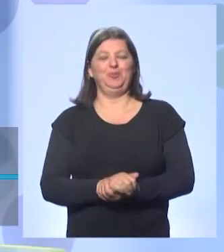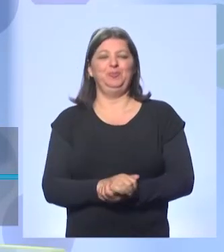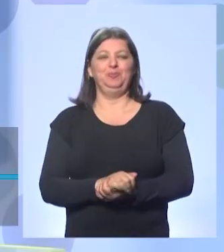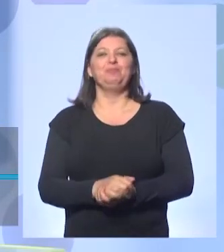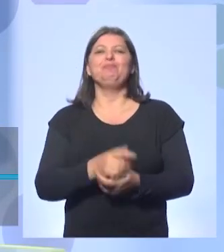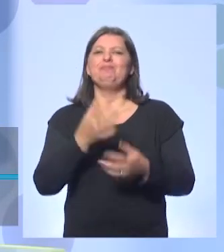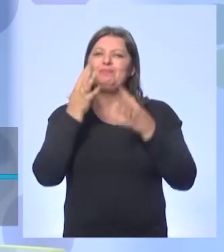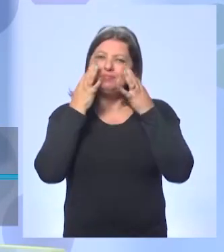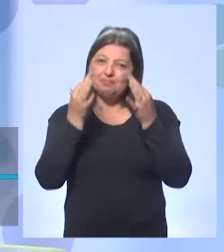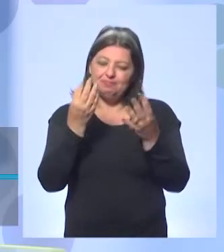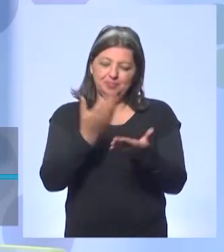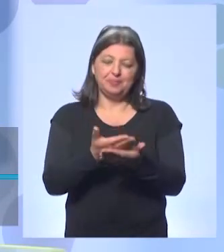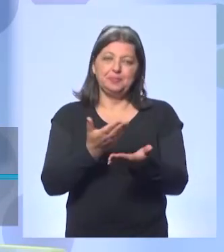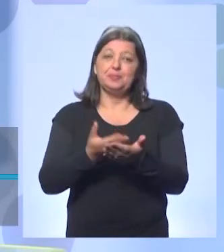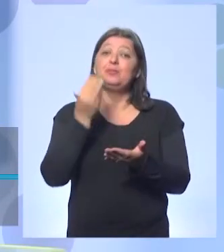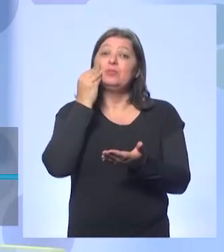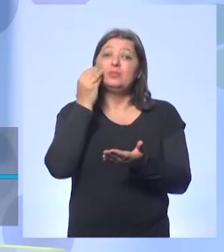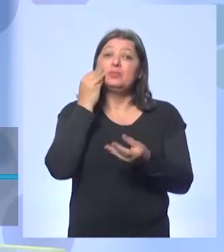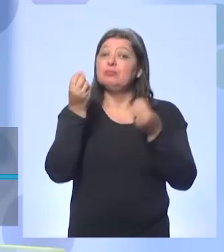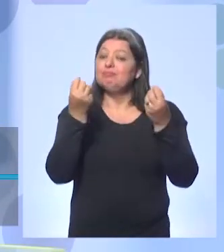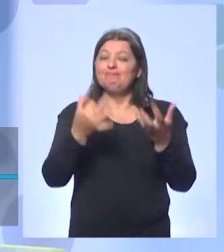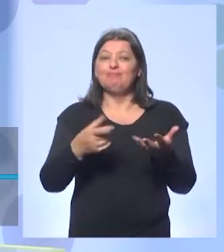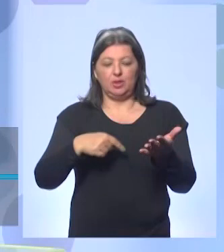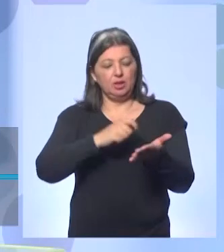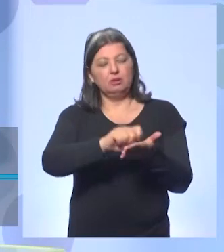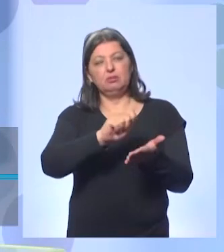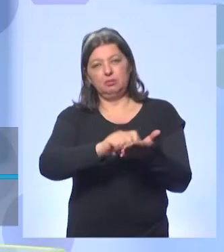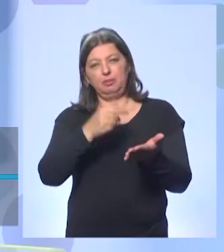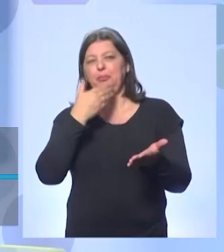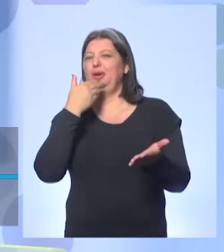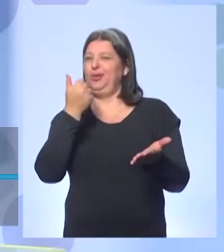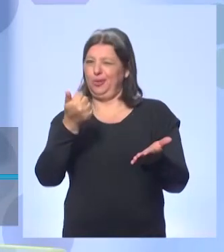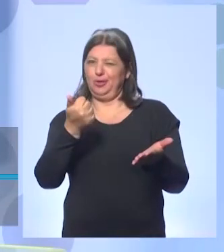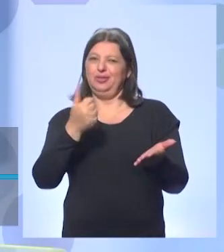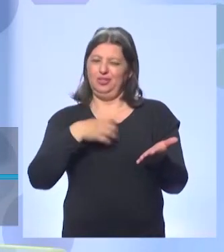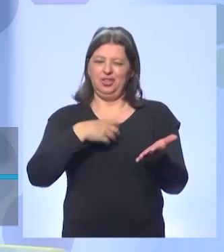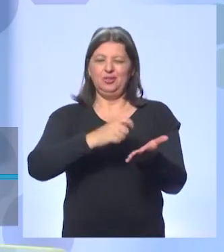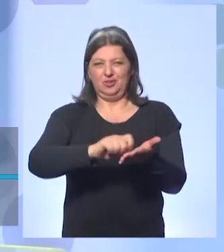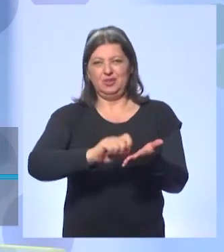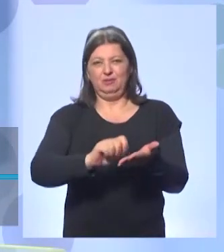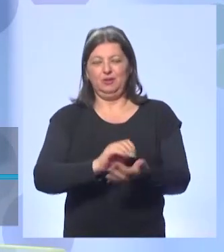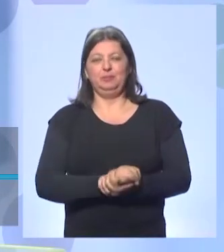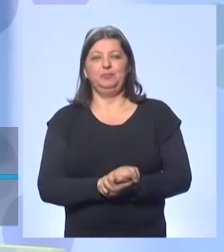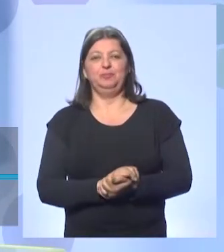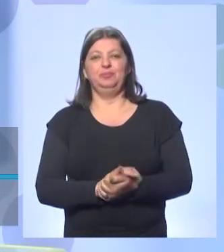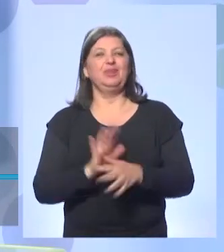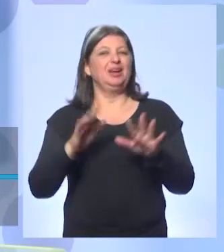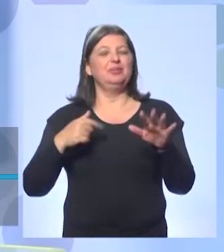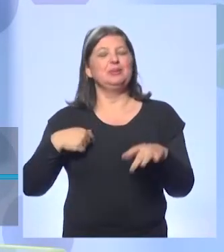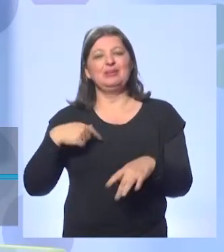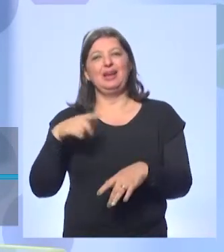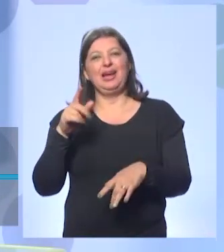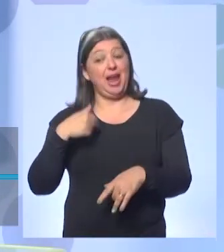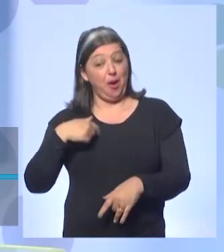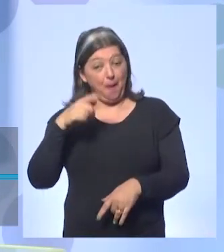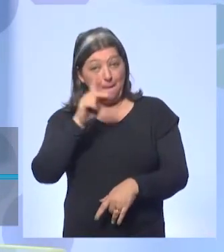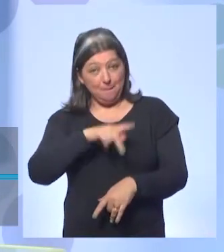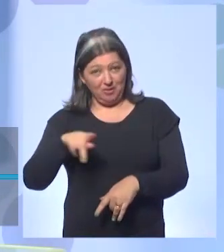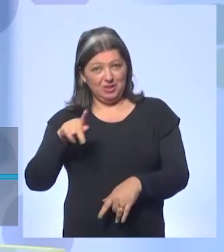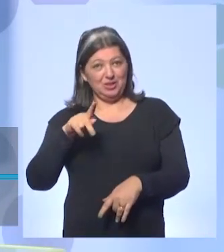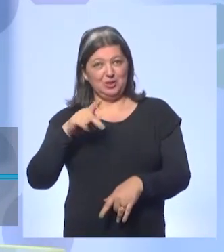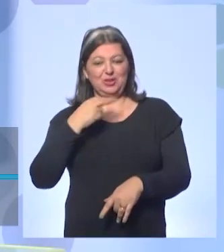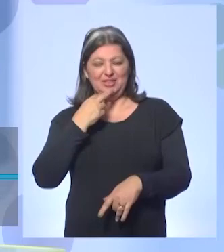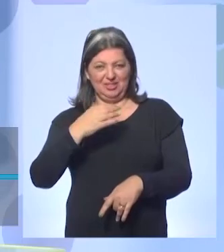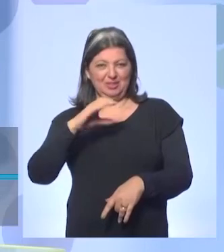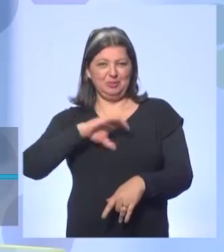aula, tentem ver isso quando for escrever, que vai dar uma melhora assim, na escrita. Não pense que porque eu sou professora de língua portuguesa, eu também faço isso. Eu